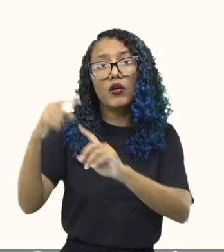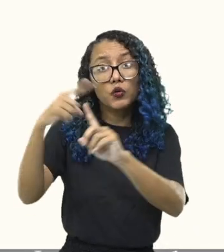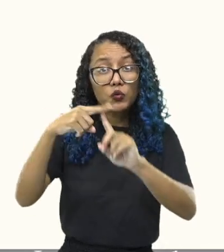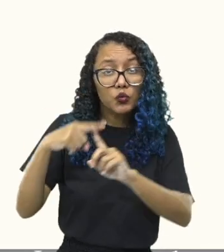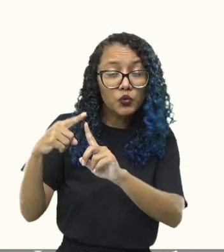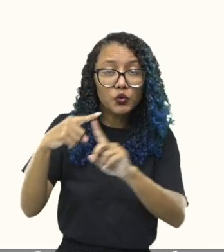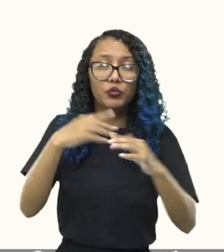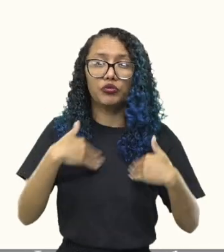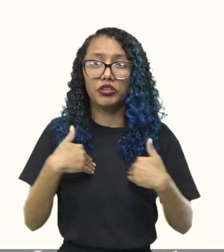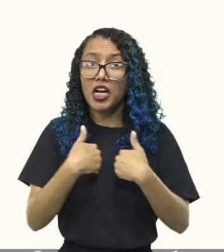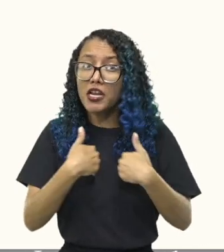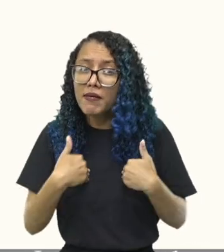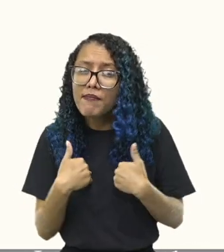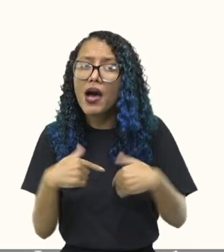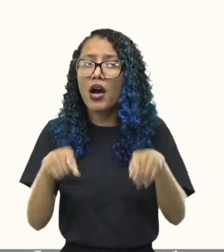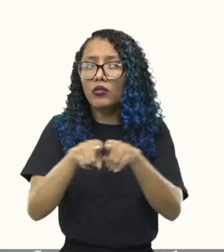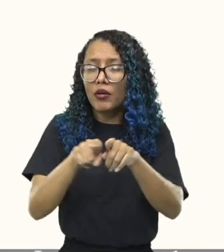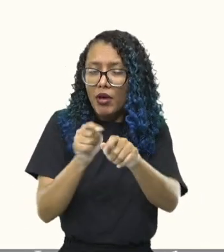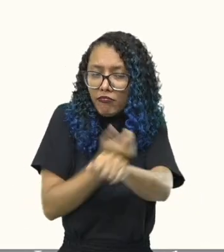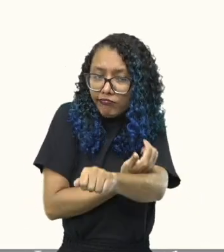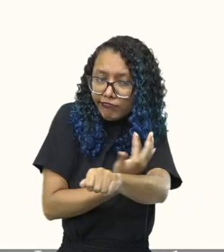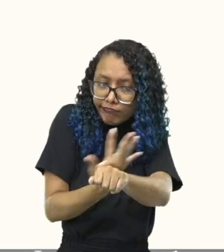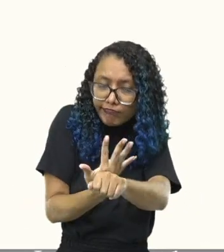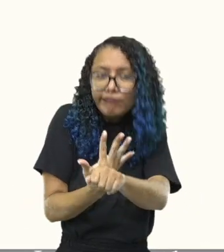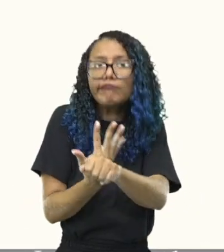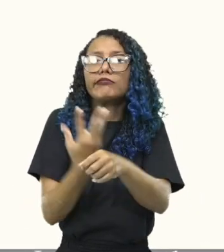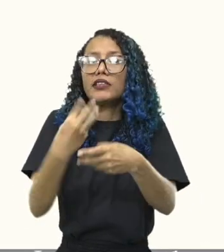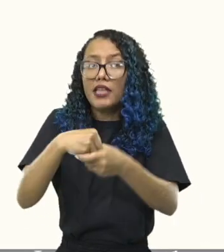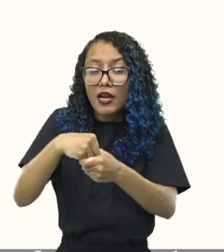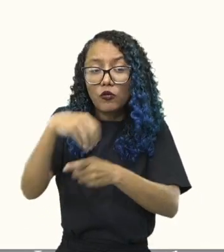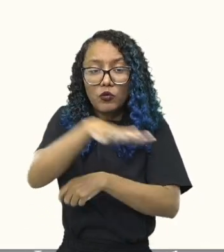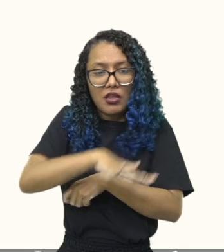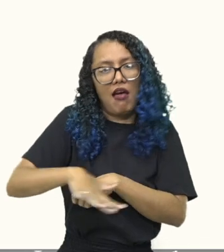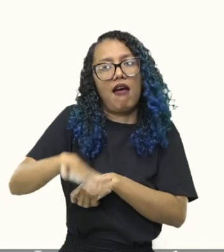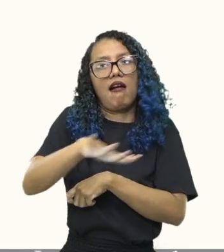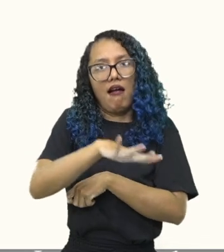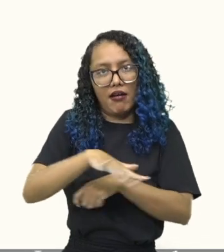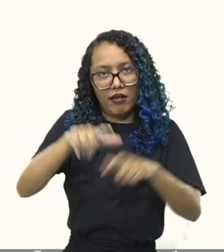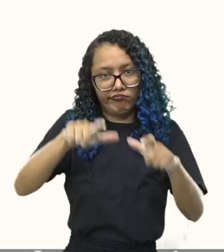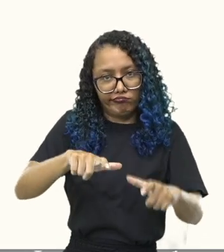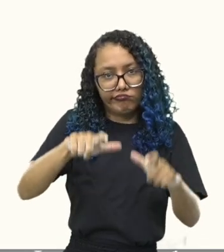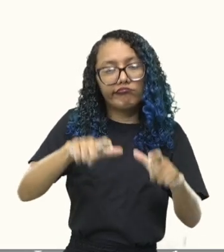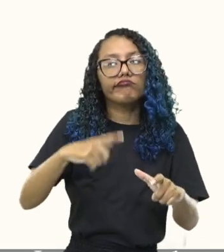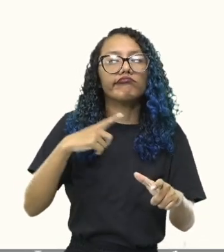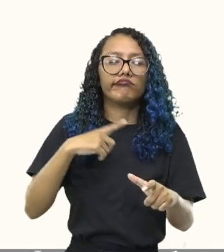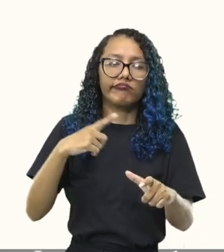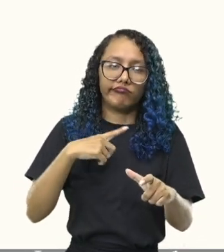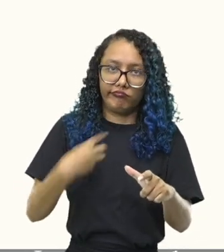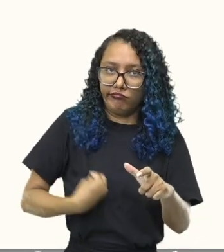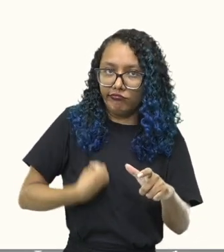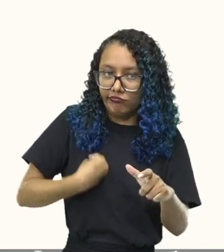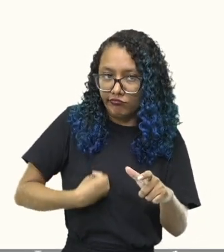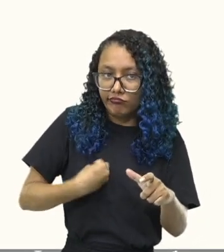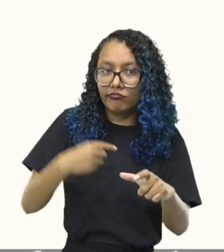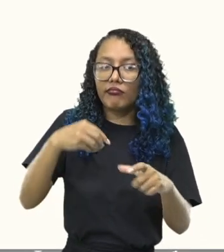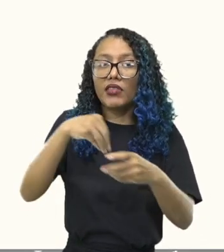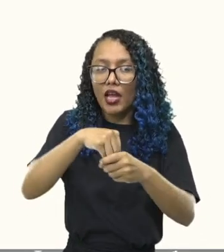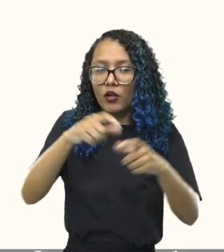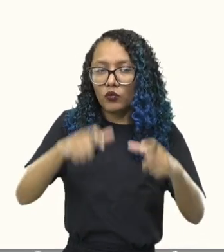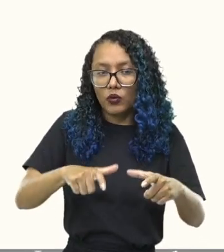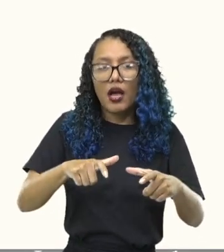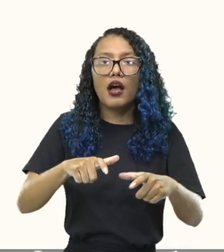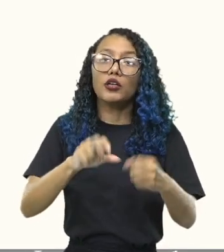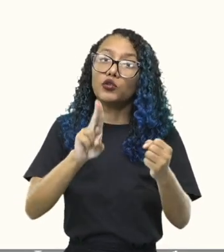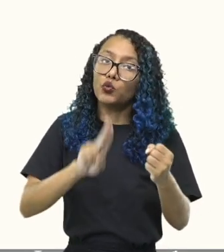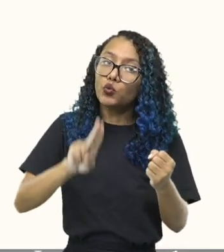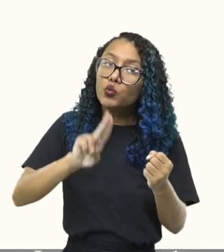as espécies vegetais presentes dentro dessa área, dentro dessa unidade de uso